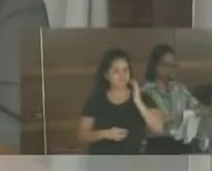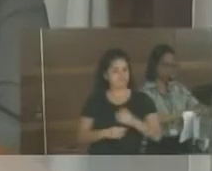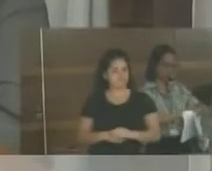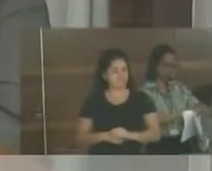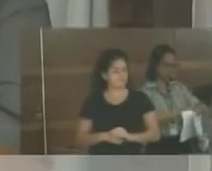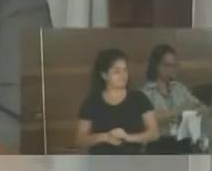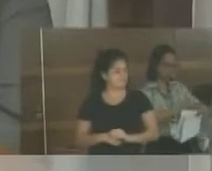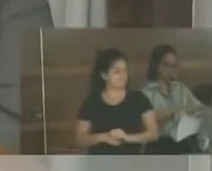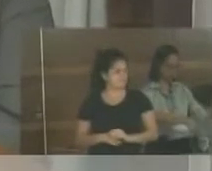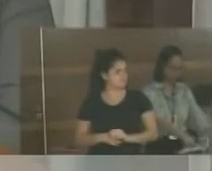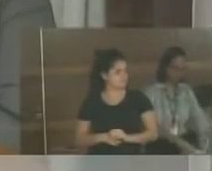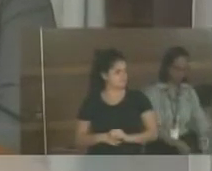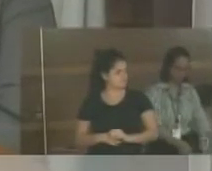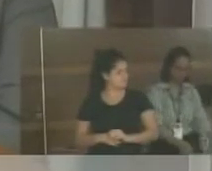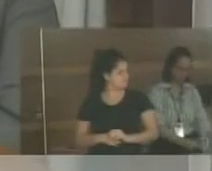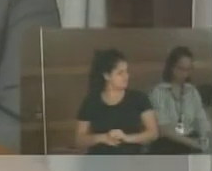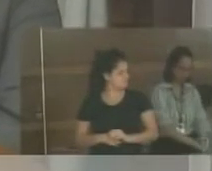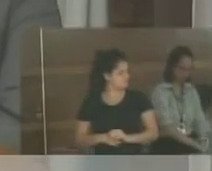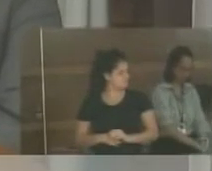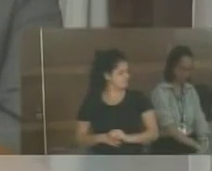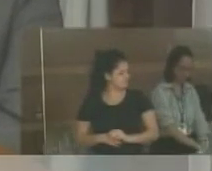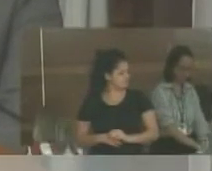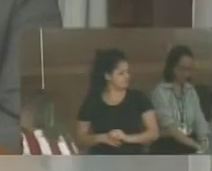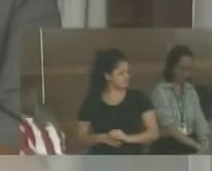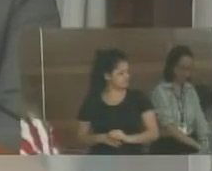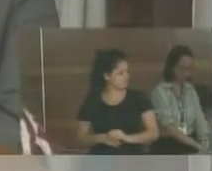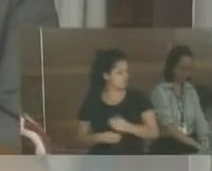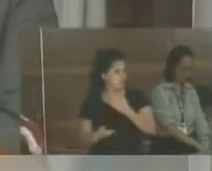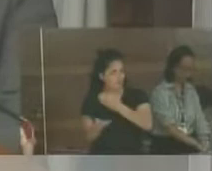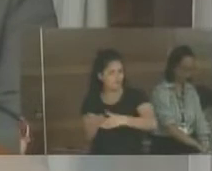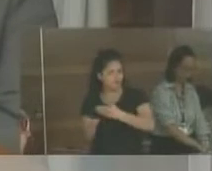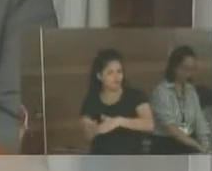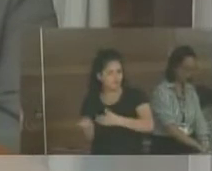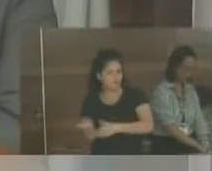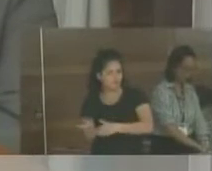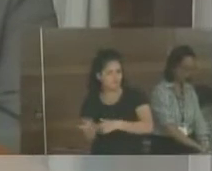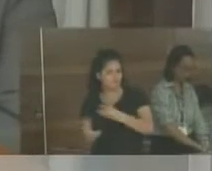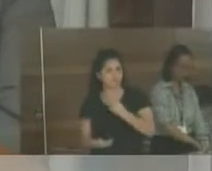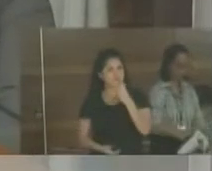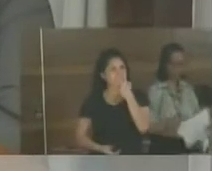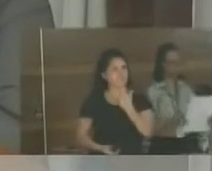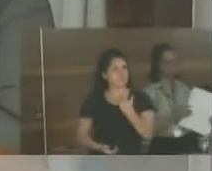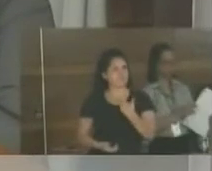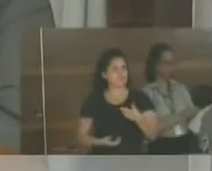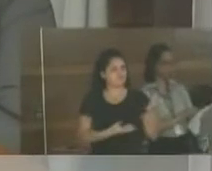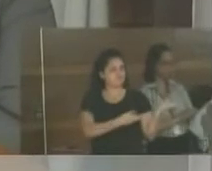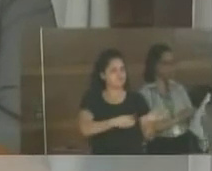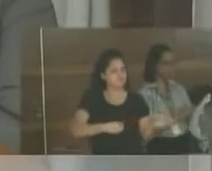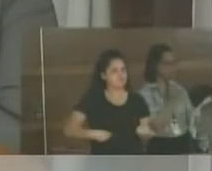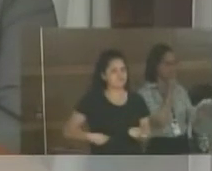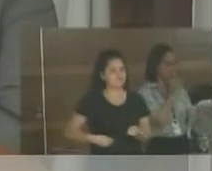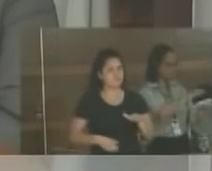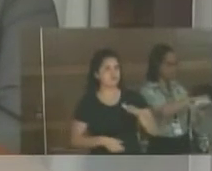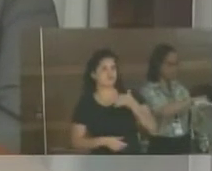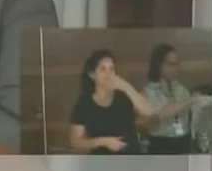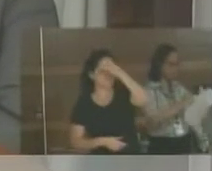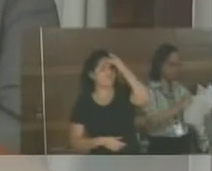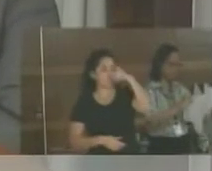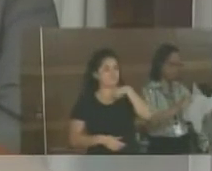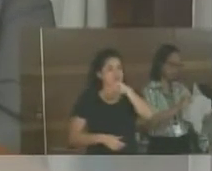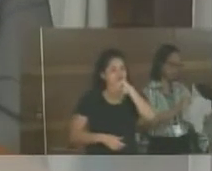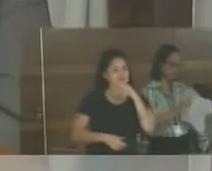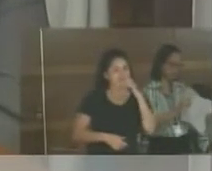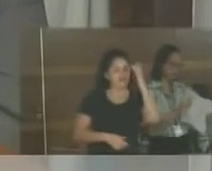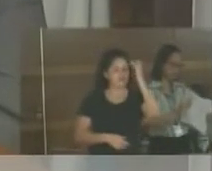volta, se a gente não ajudar. Bem, automutilação acontece muito nos jovens. Às vezes o pai acha que é besteira, mas não é.